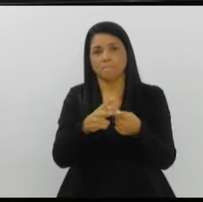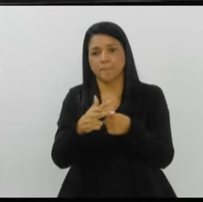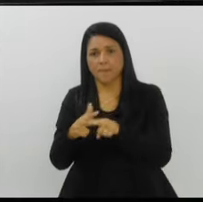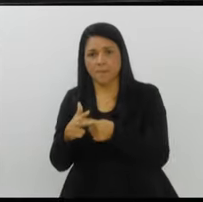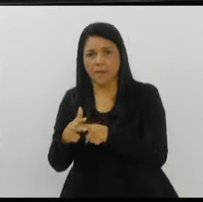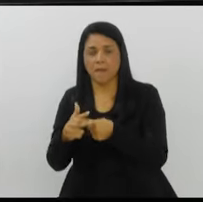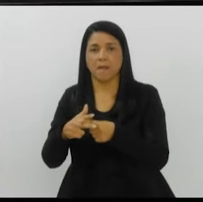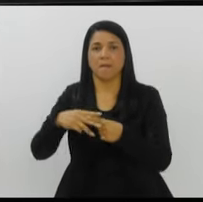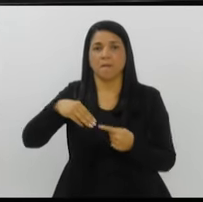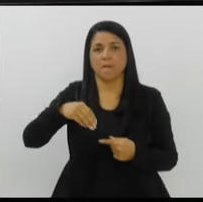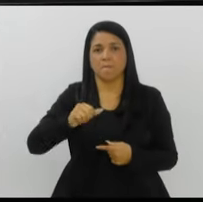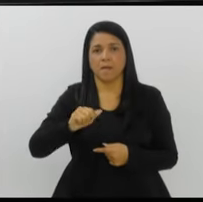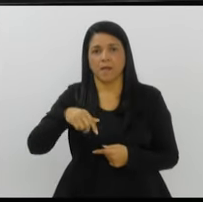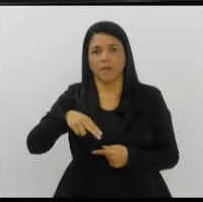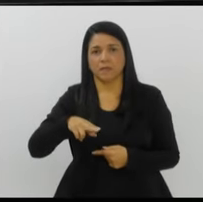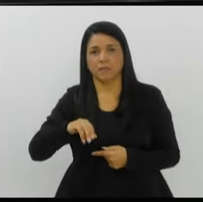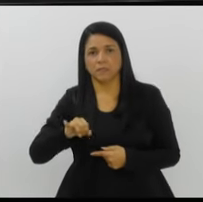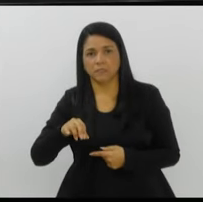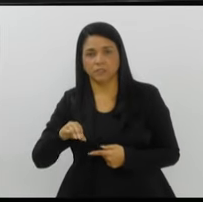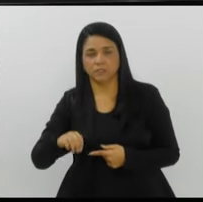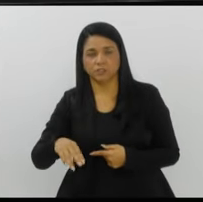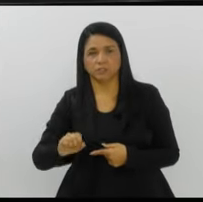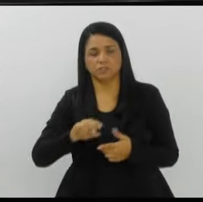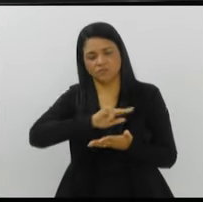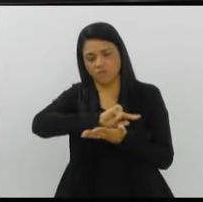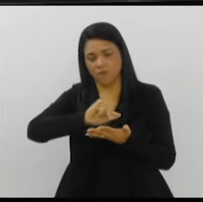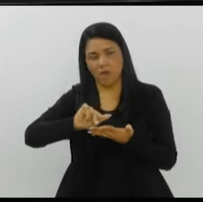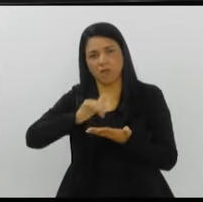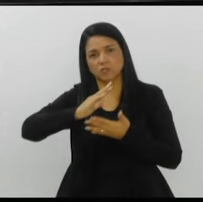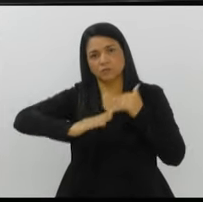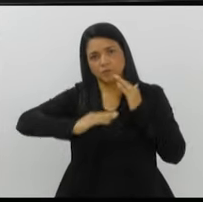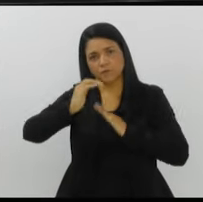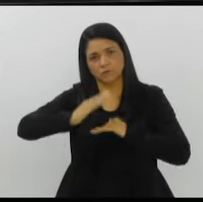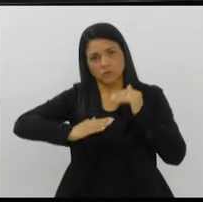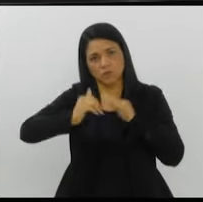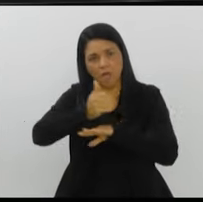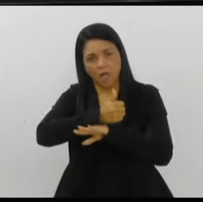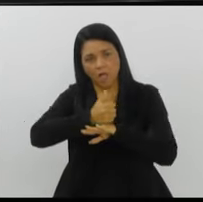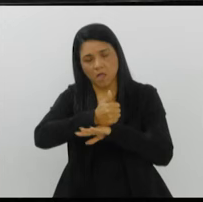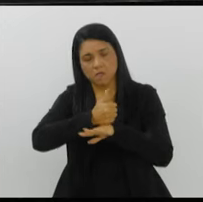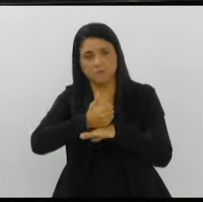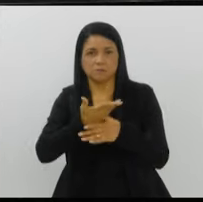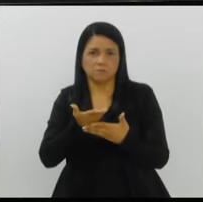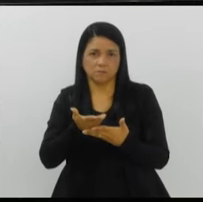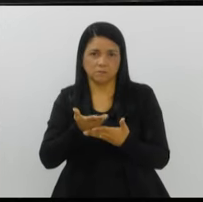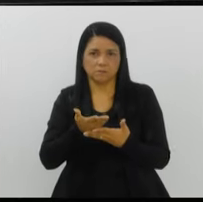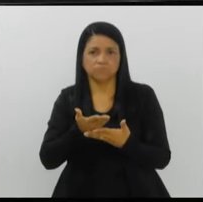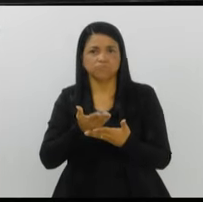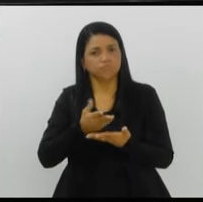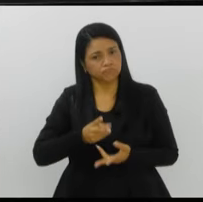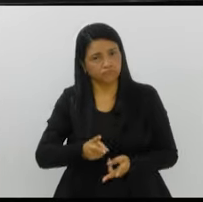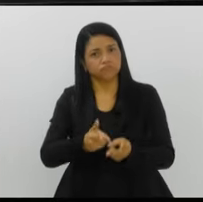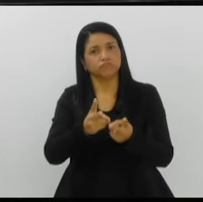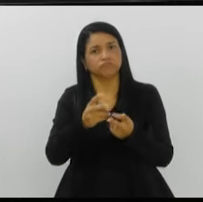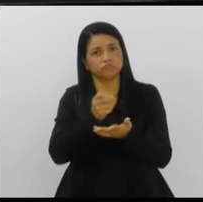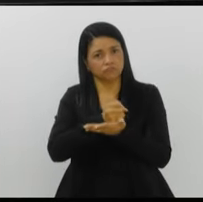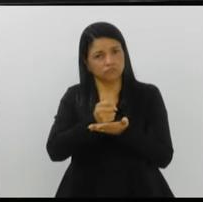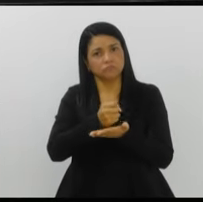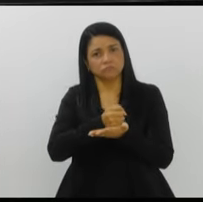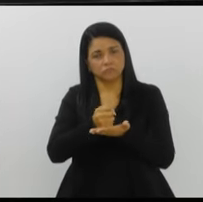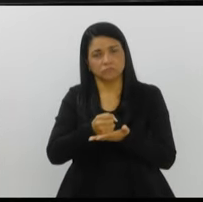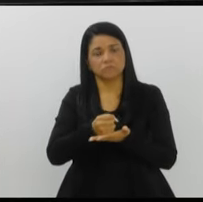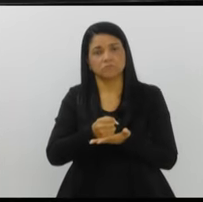maquinistas, bilheteiros, operadores, controladores de tráfego, enfim, todo o